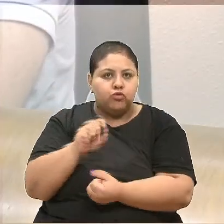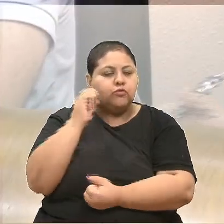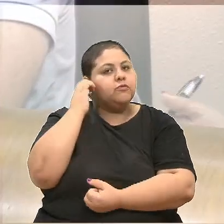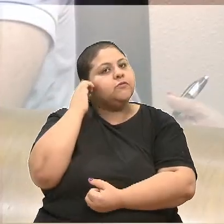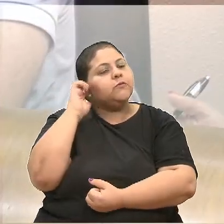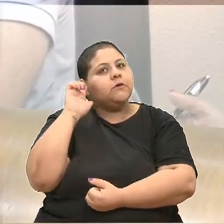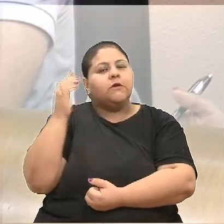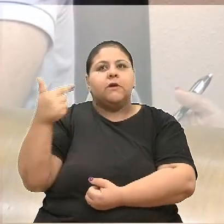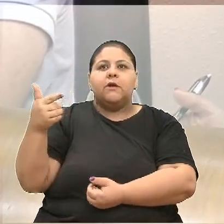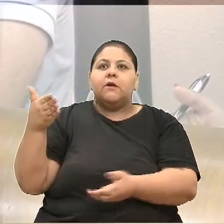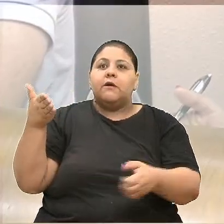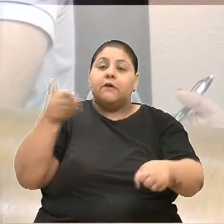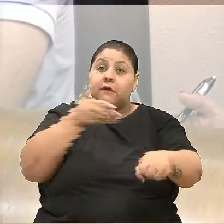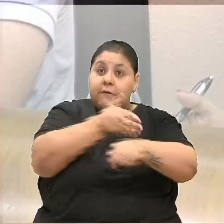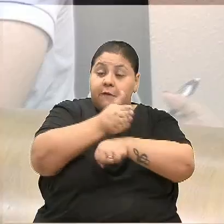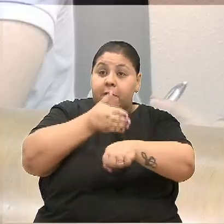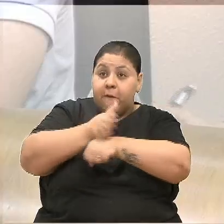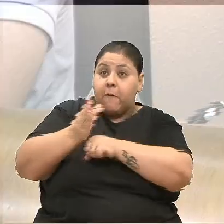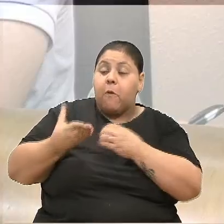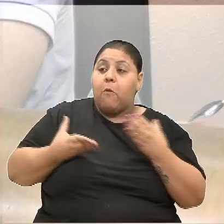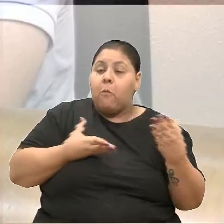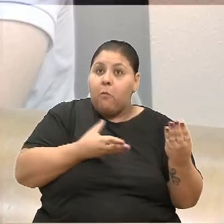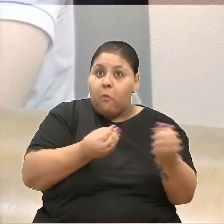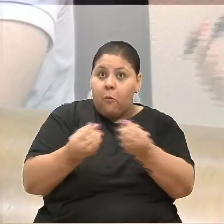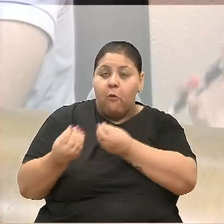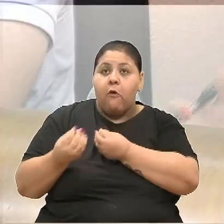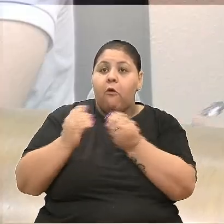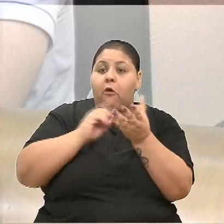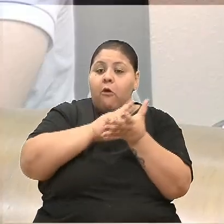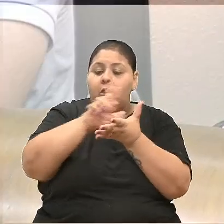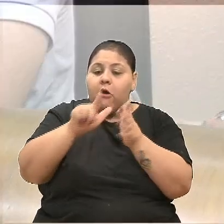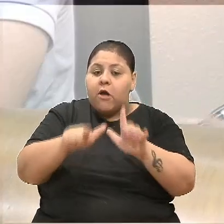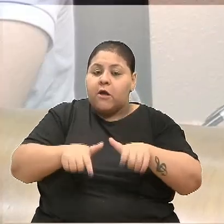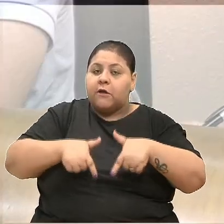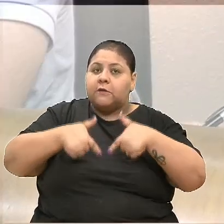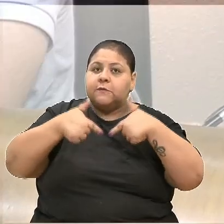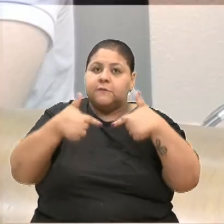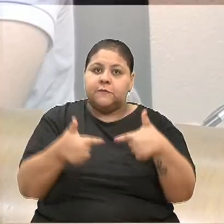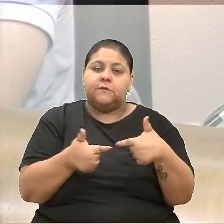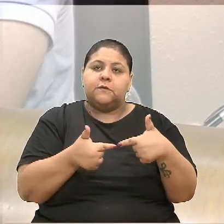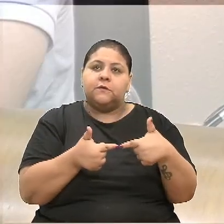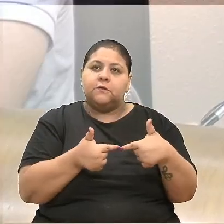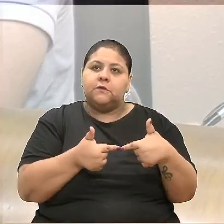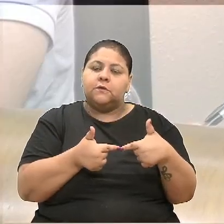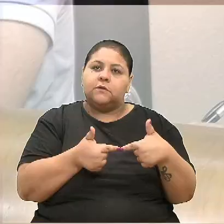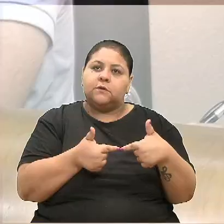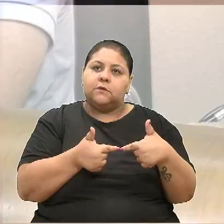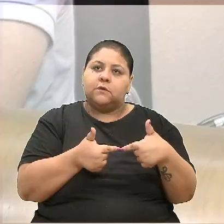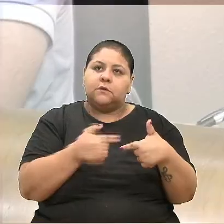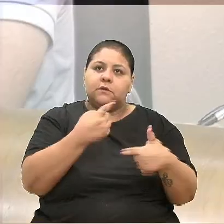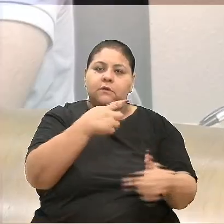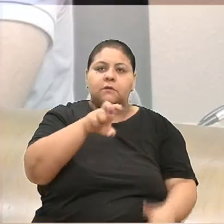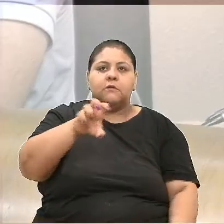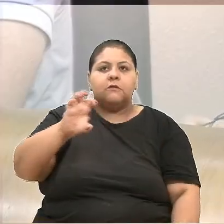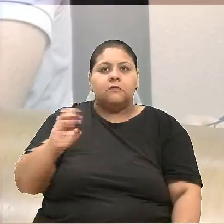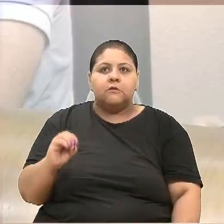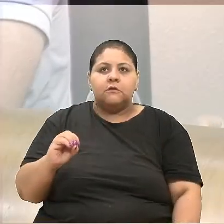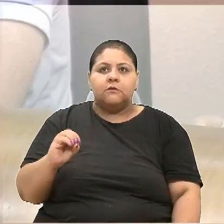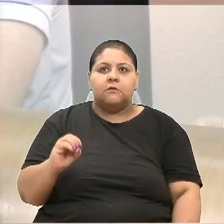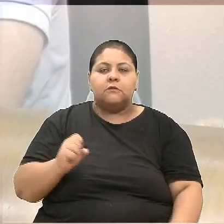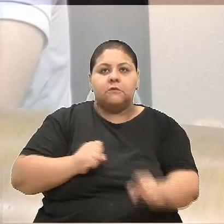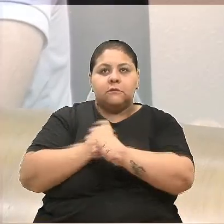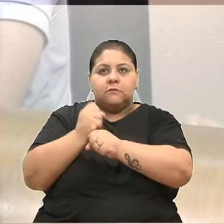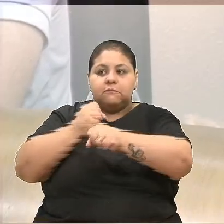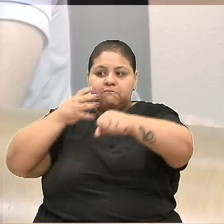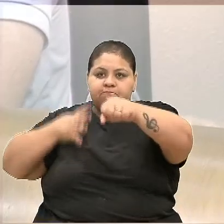Ele que vinha participando, inclusive, muito ativamente de várias ações envolvendo os 150 anos da